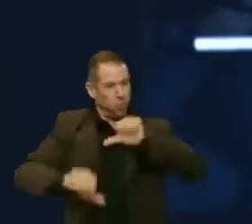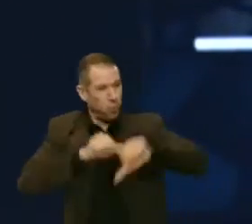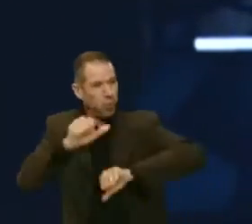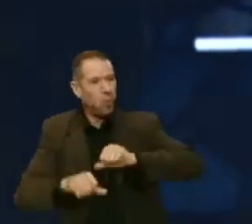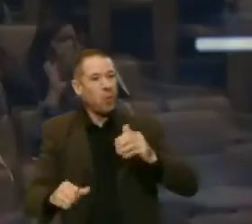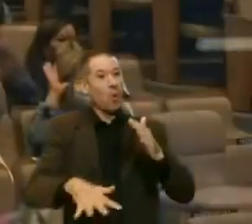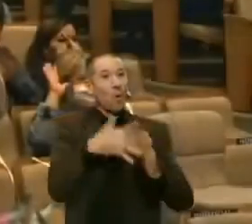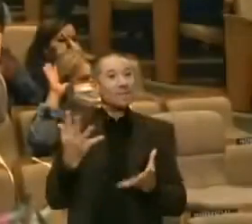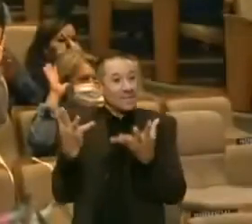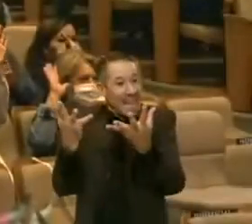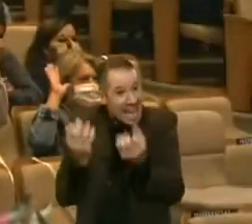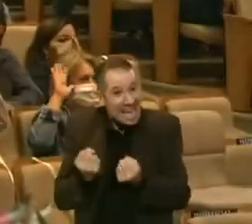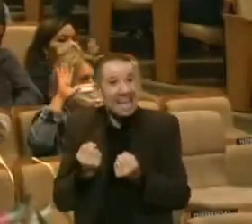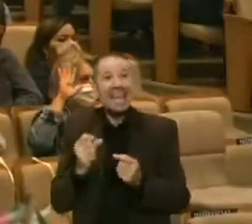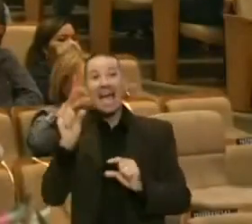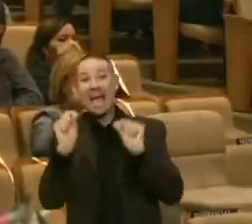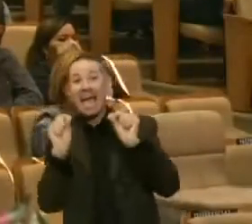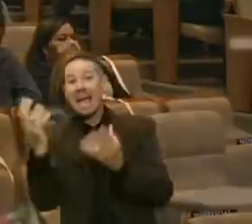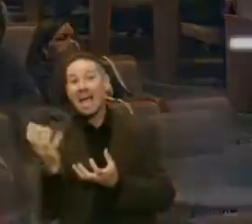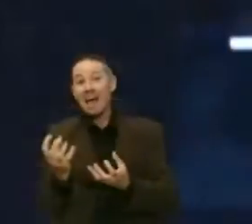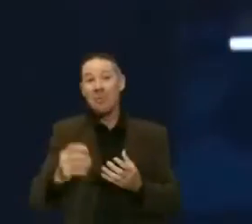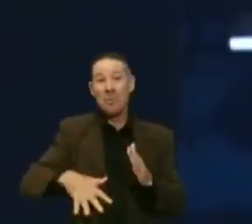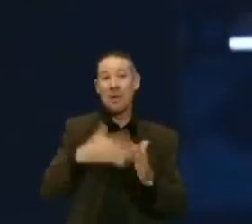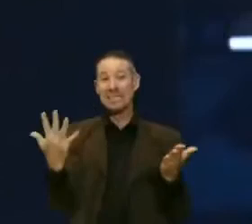parte do Senhor algo assim?